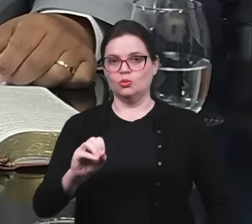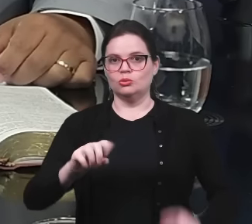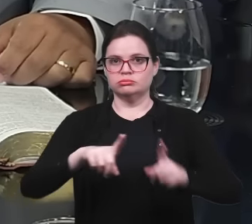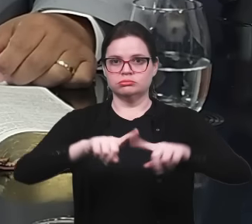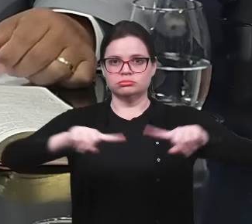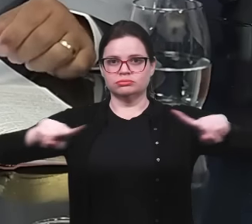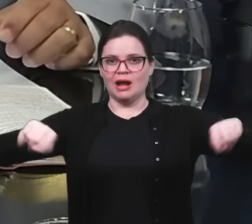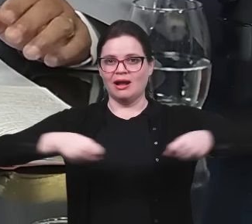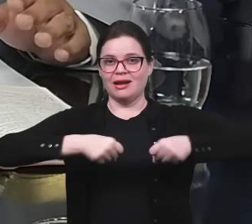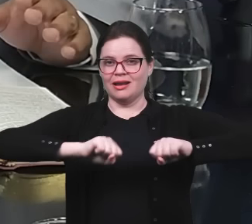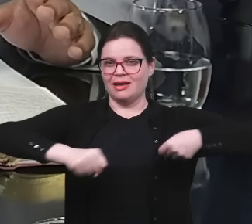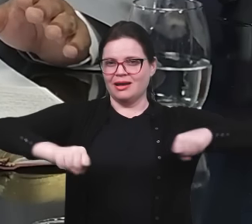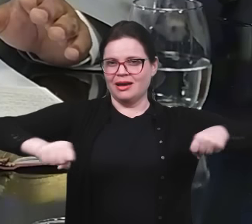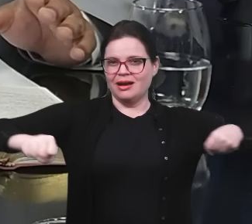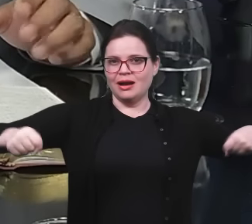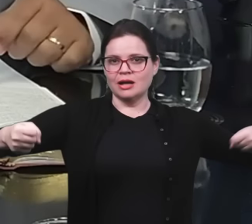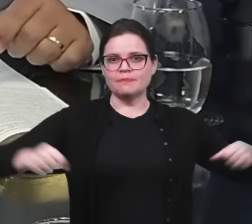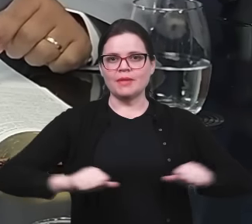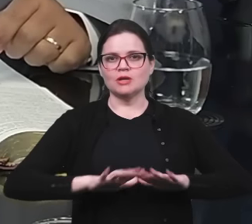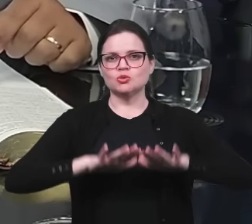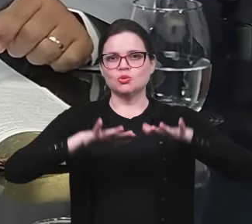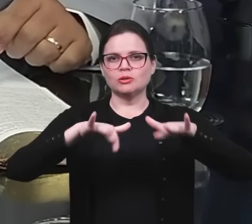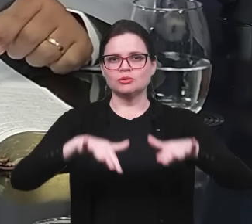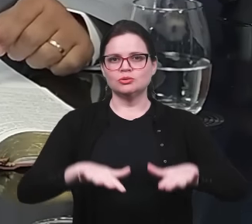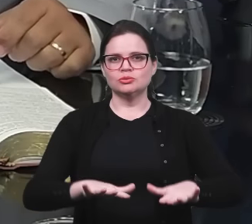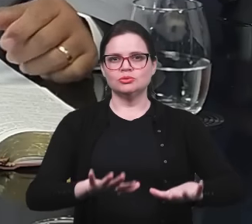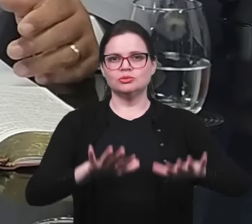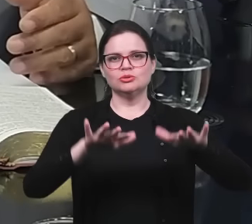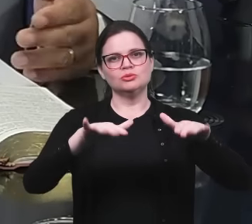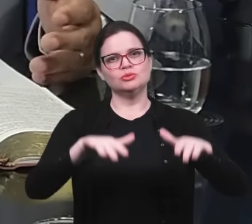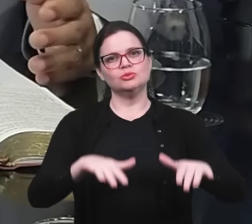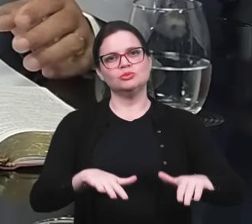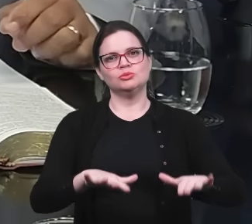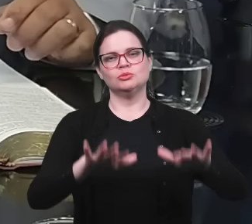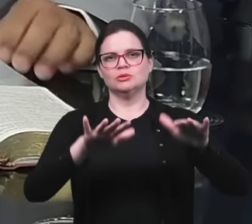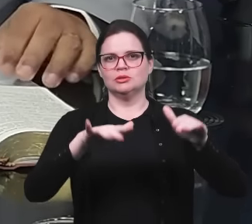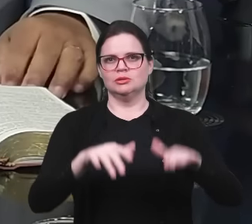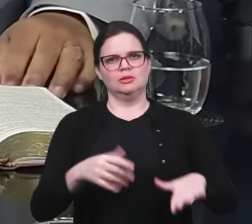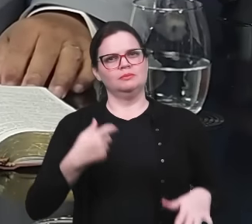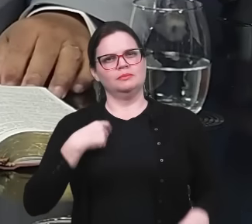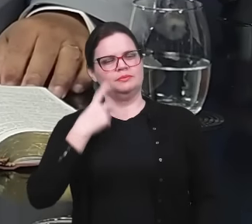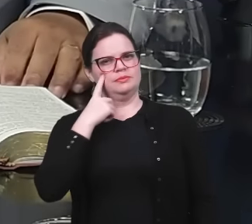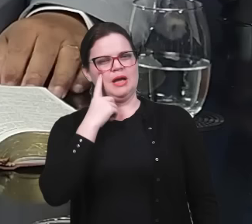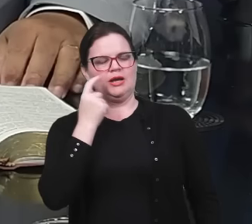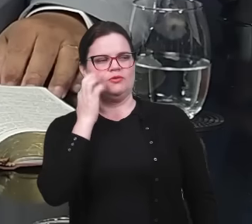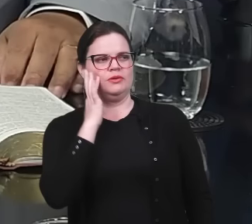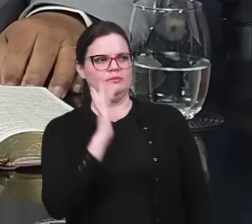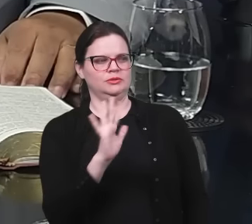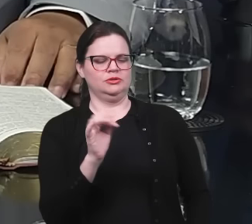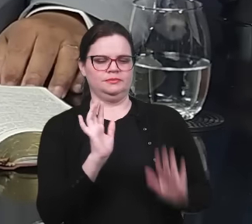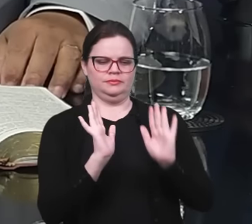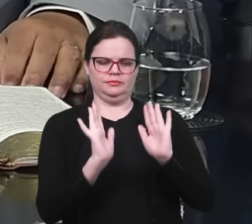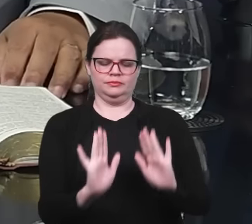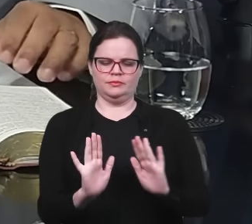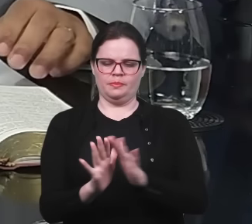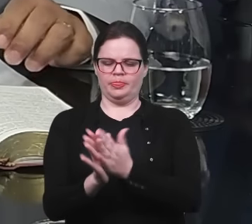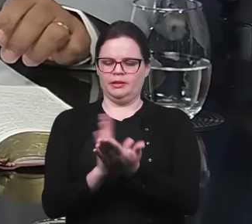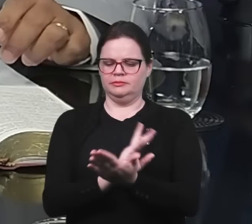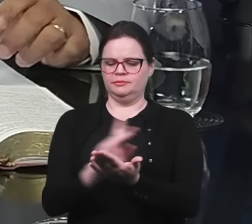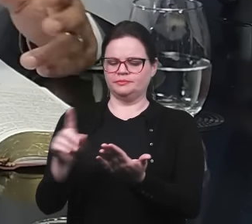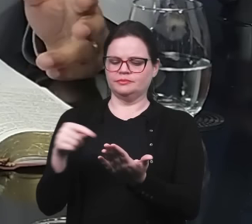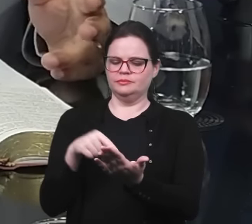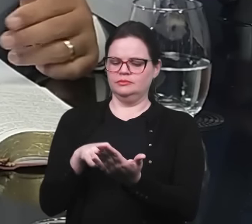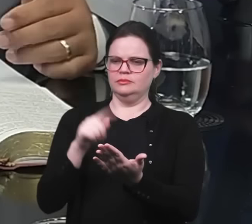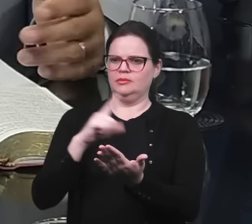e as ondas são muito baixas. Eu fiquei até imaginando, falei, gente, mas a Bíblia fala, né,